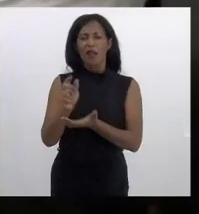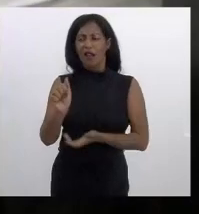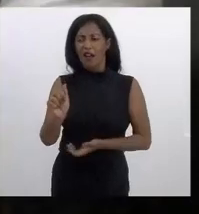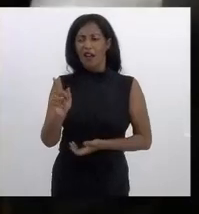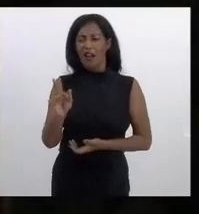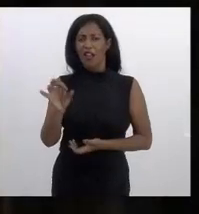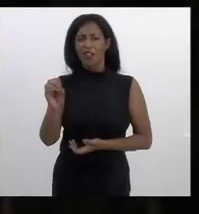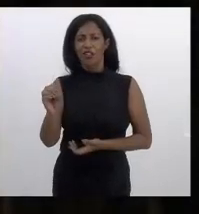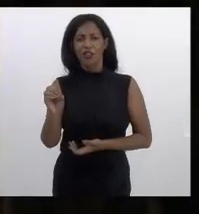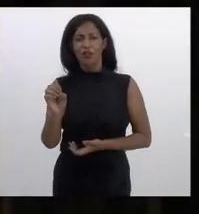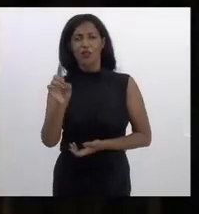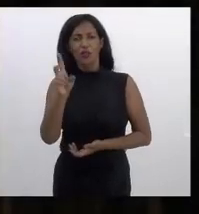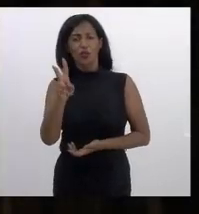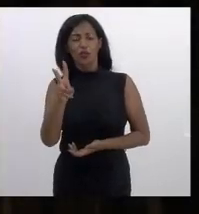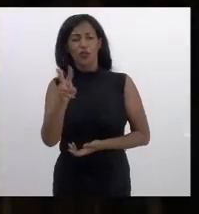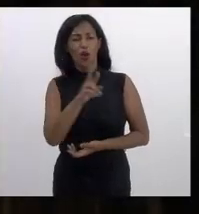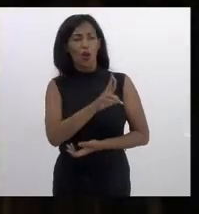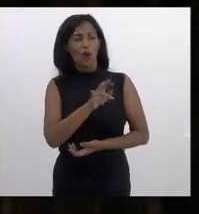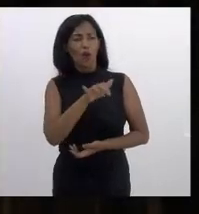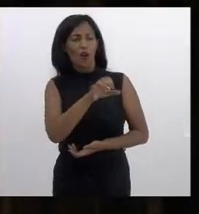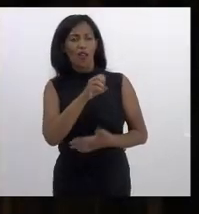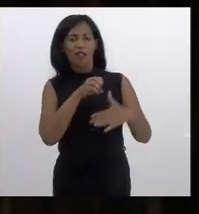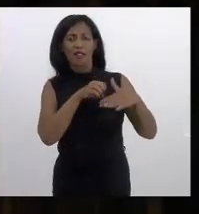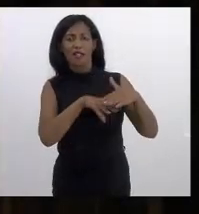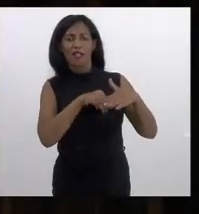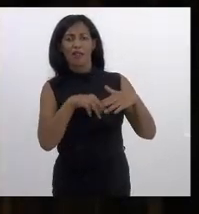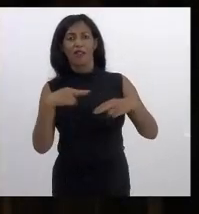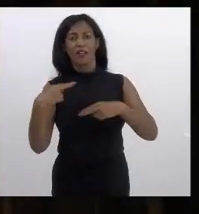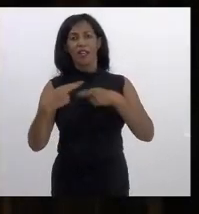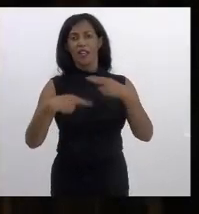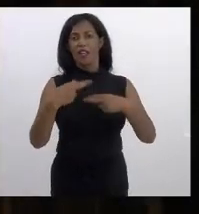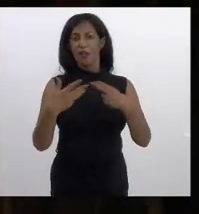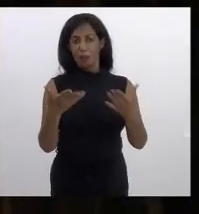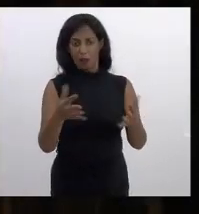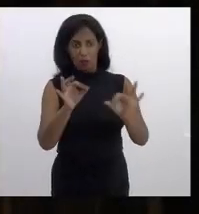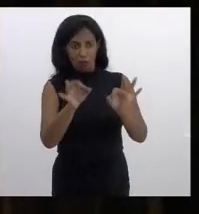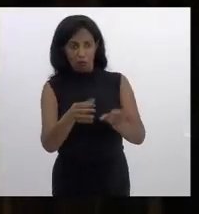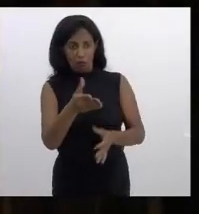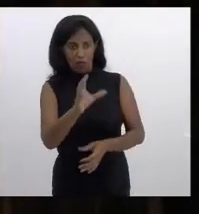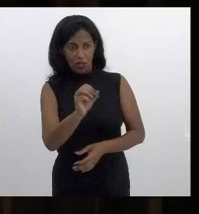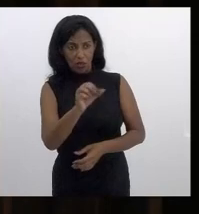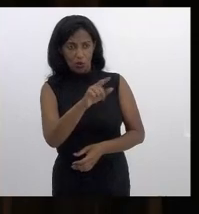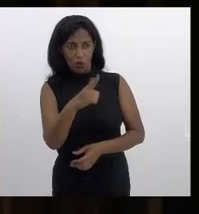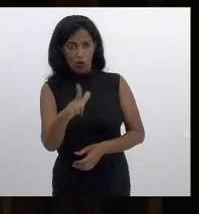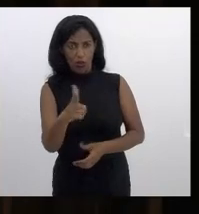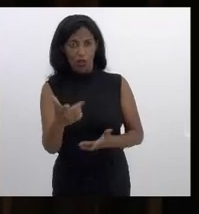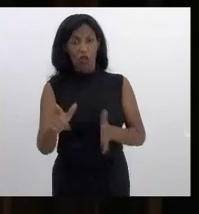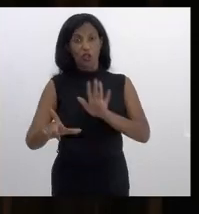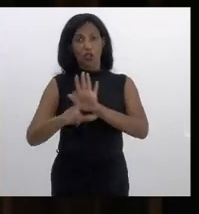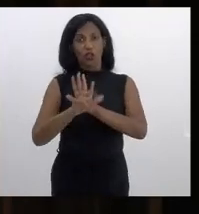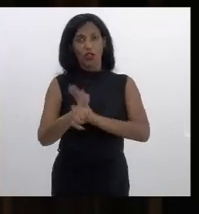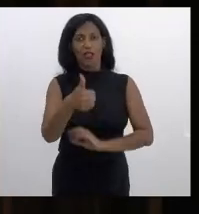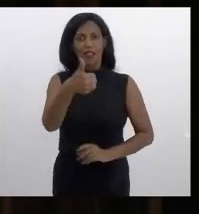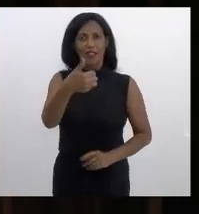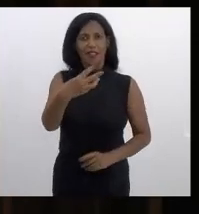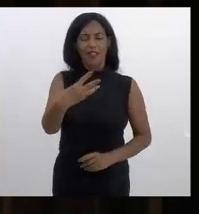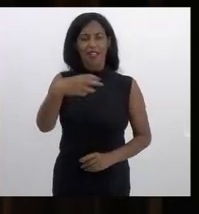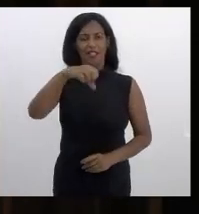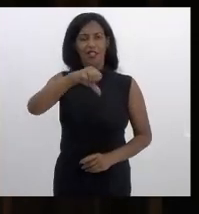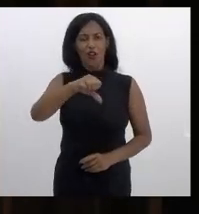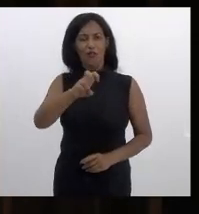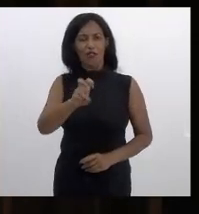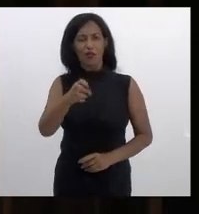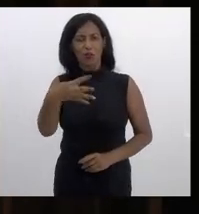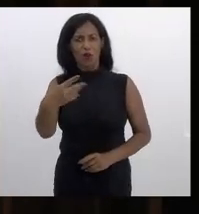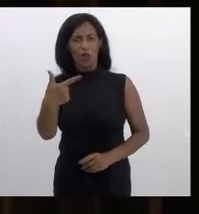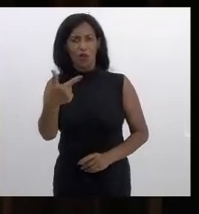ativos só não tiveram reserva remunerada e reformados né escorel só que na lei 13954